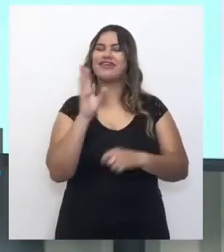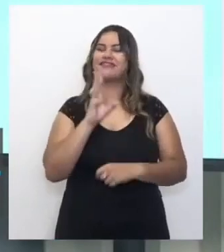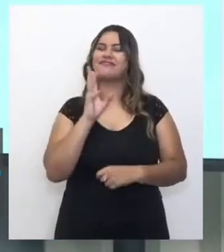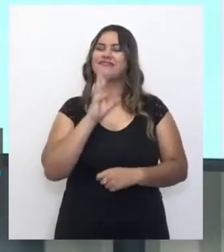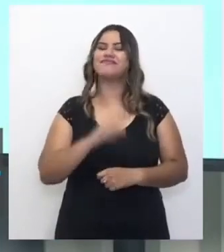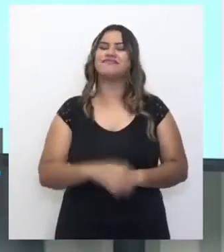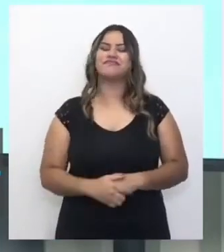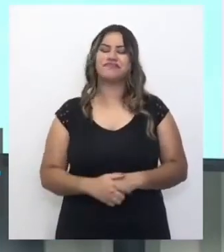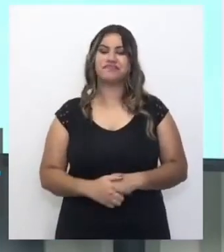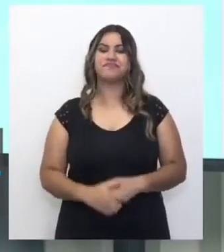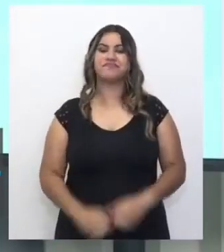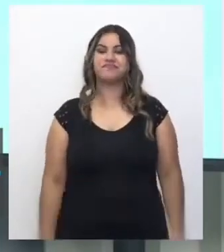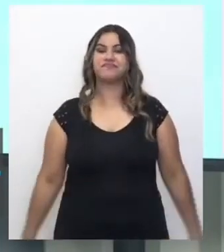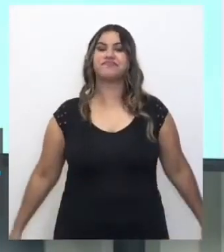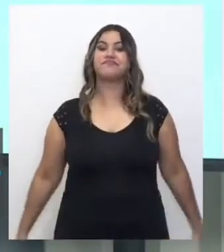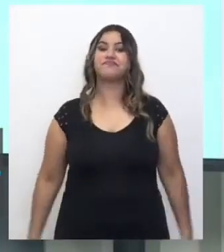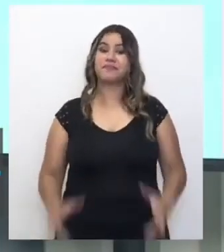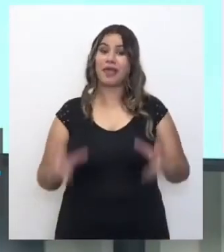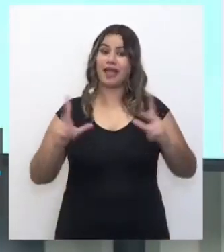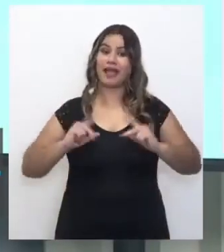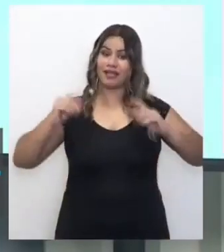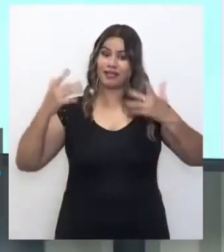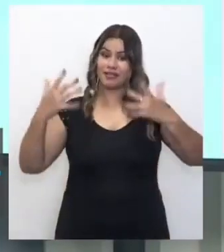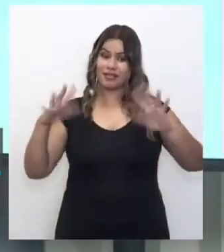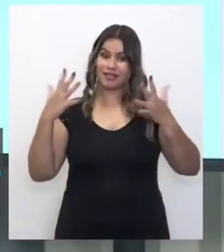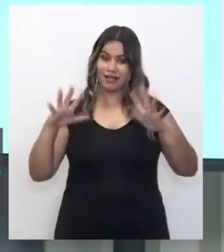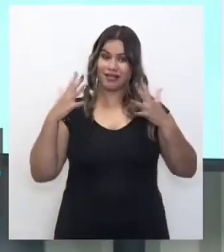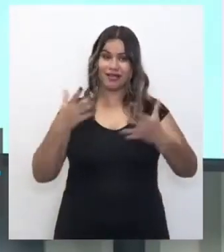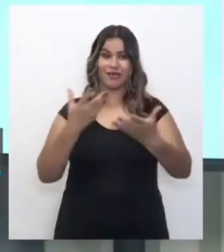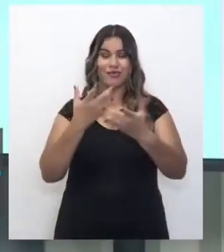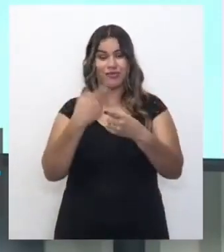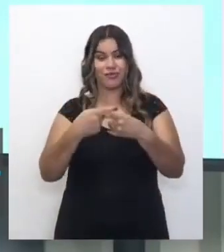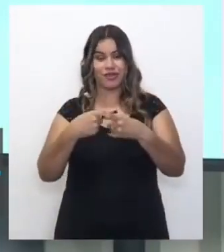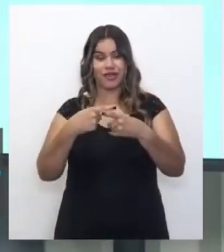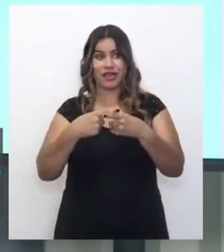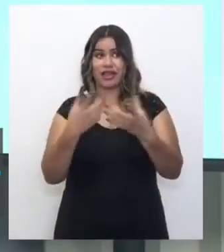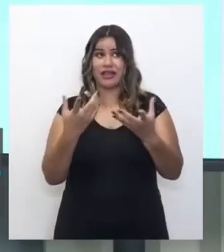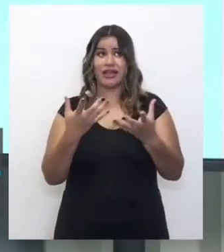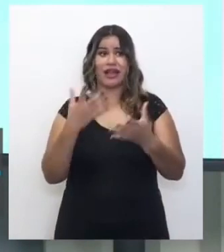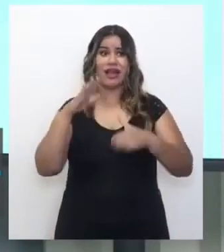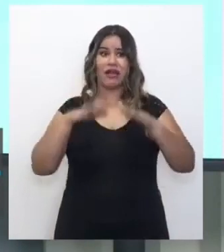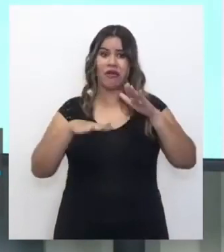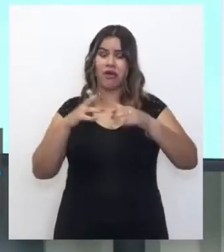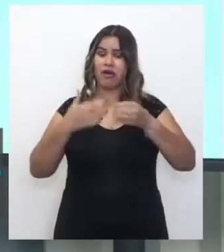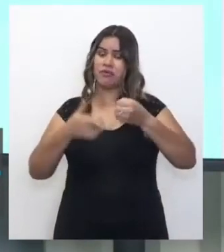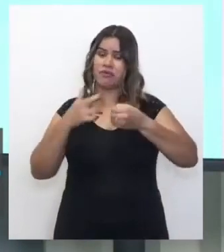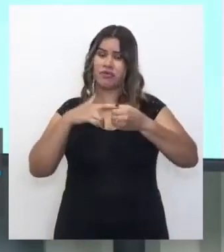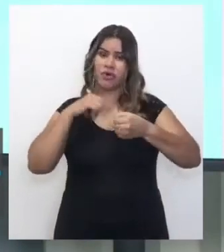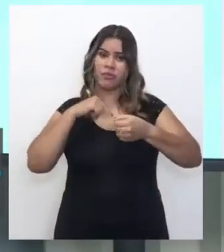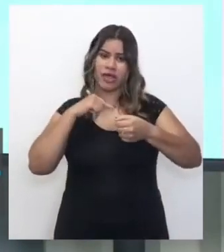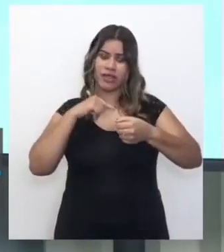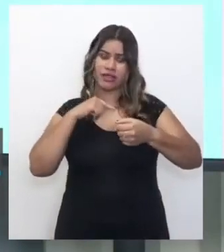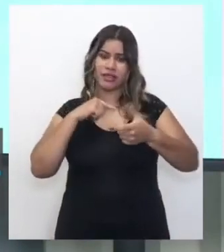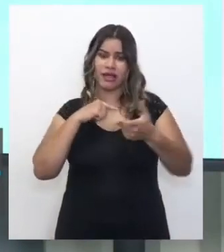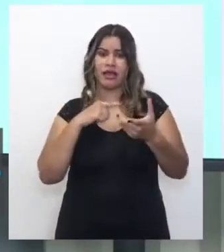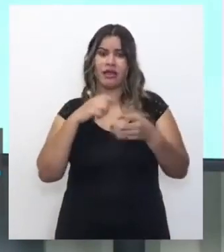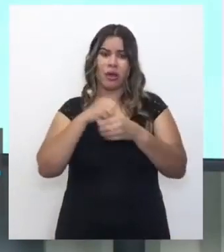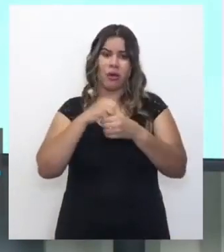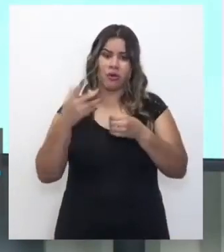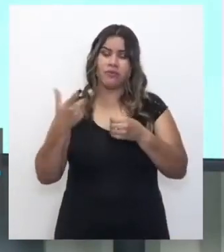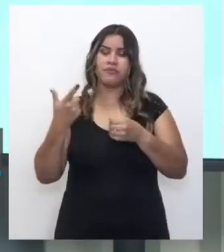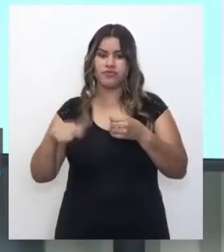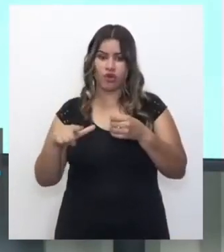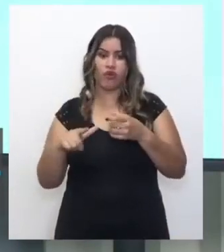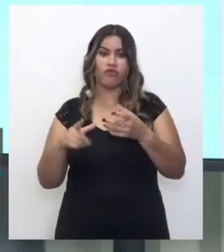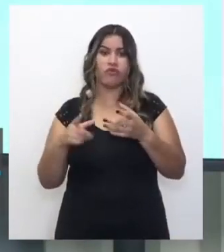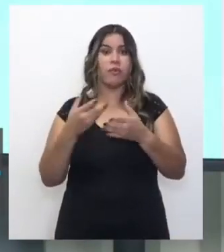Isso realmente merece parabéns, porque são, às vezes, itens que a gente está retomando, né? Alguns conteúdos que a gente está retomando,